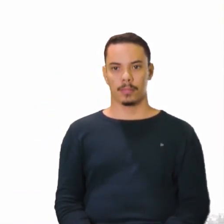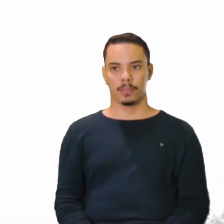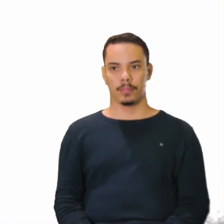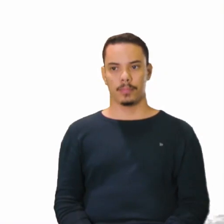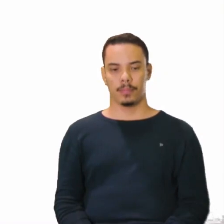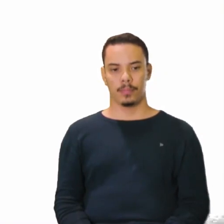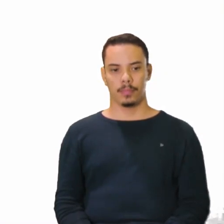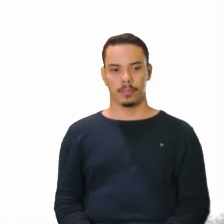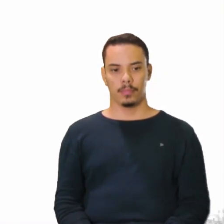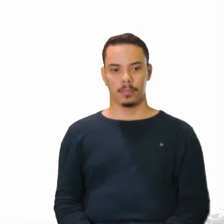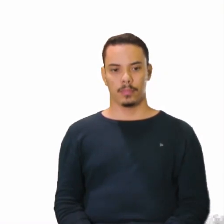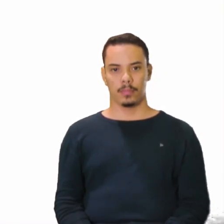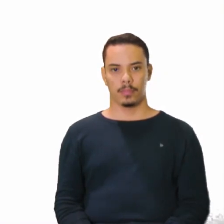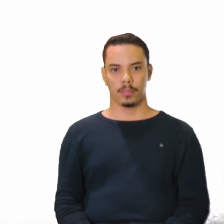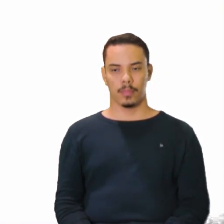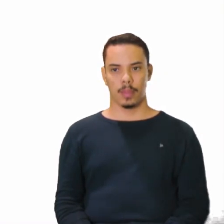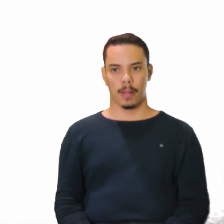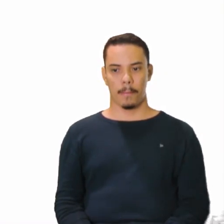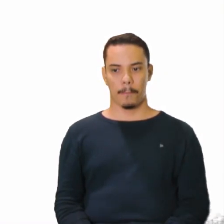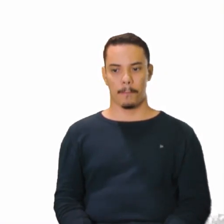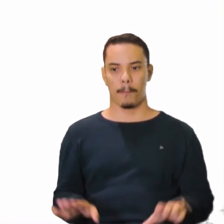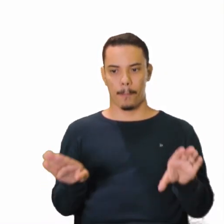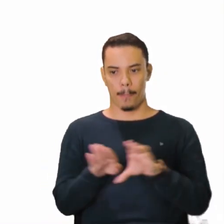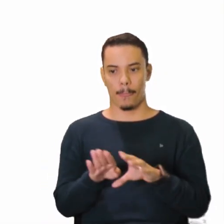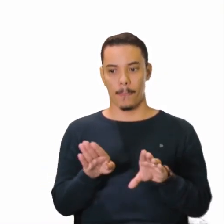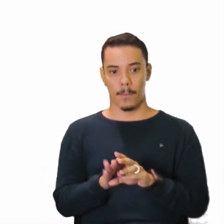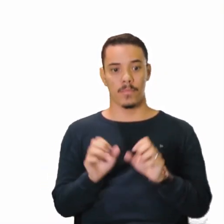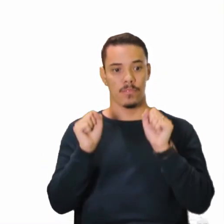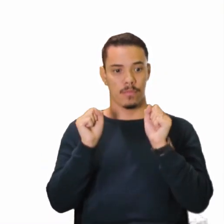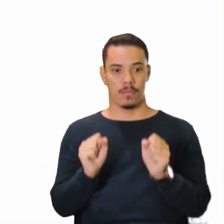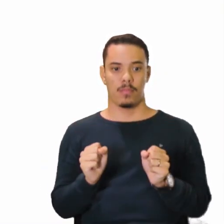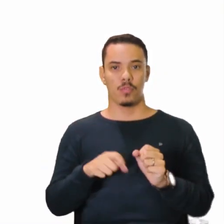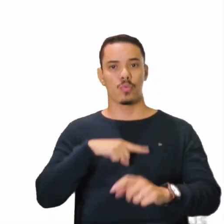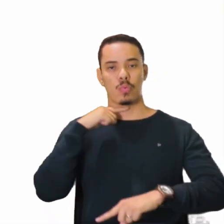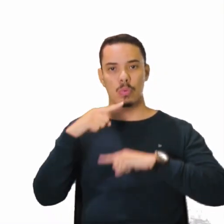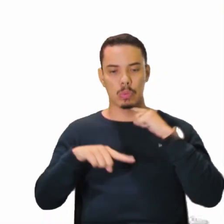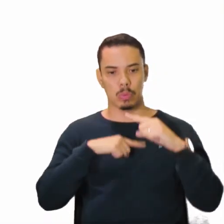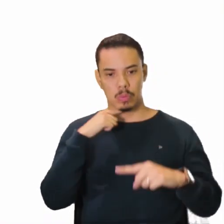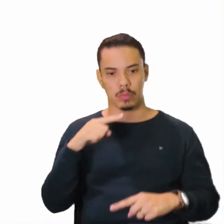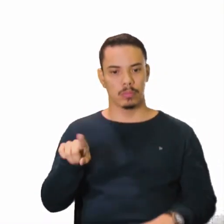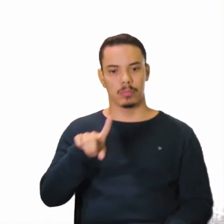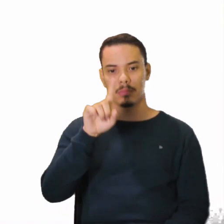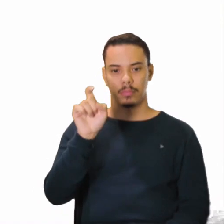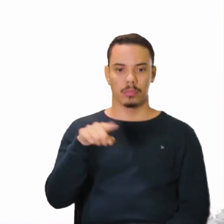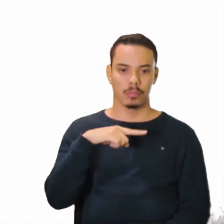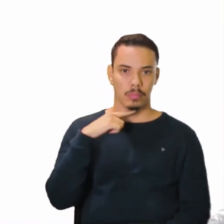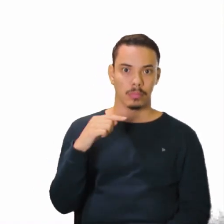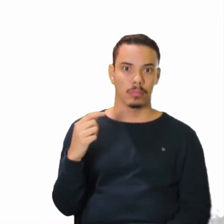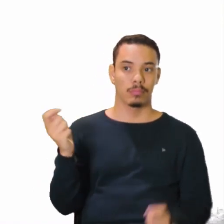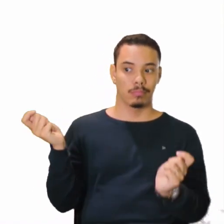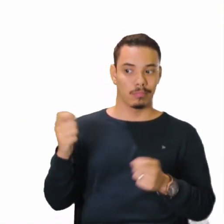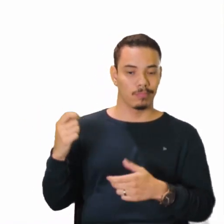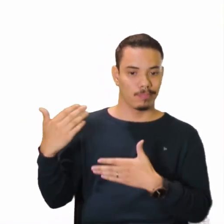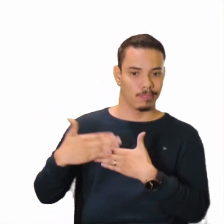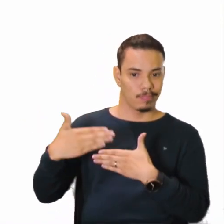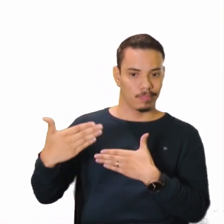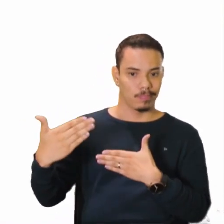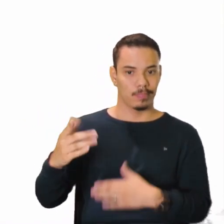Beleza. E também poderia exprimir dúvida, incerteza,